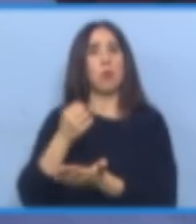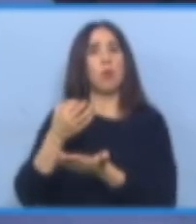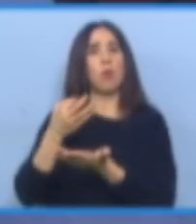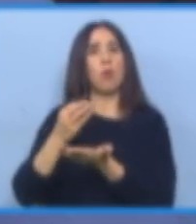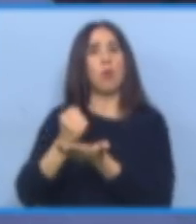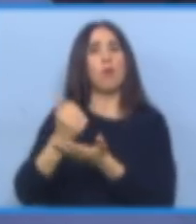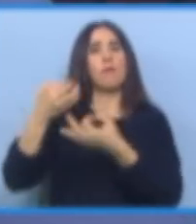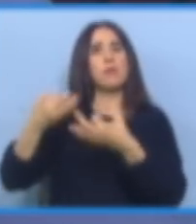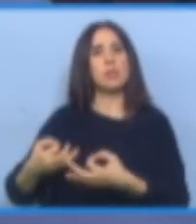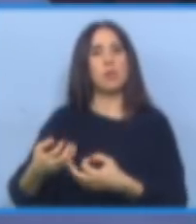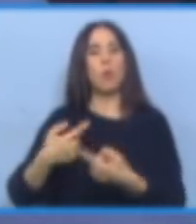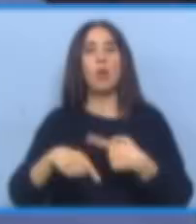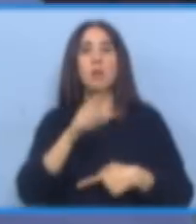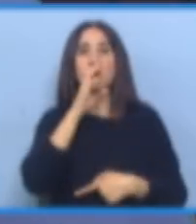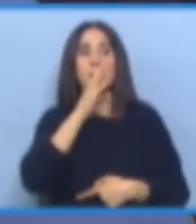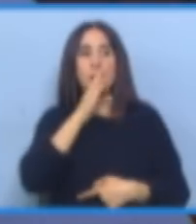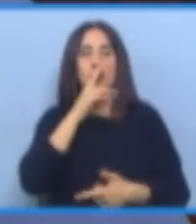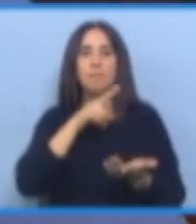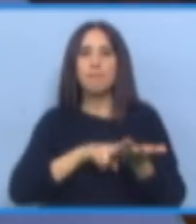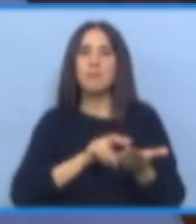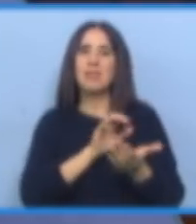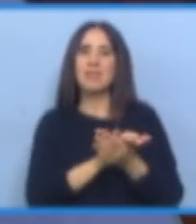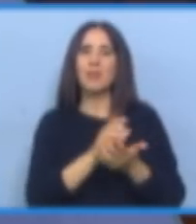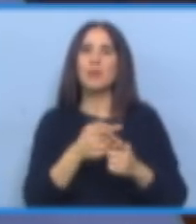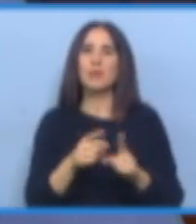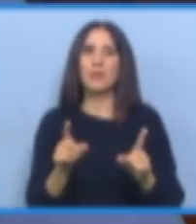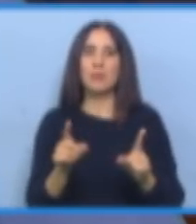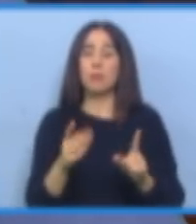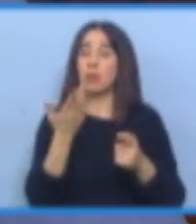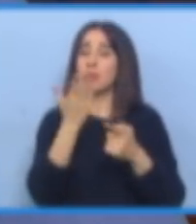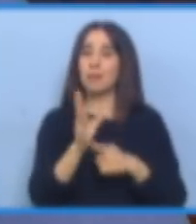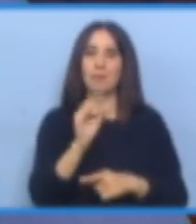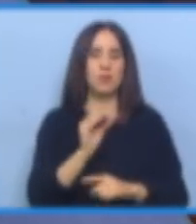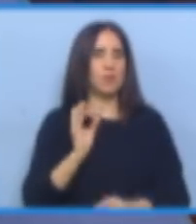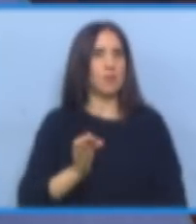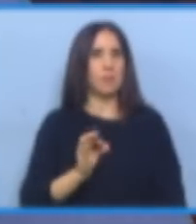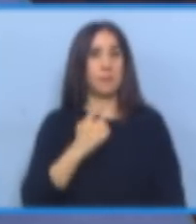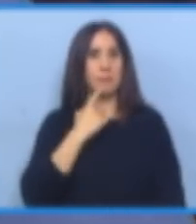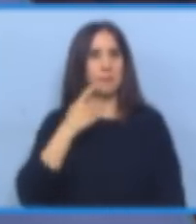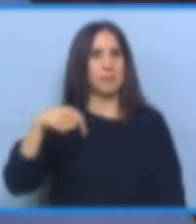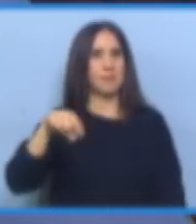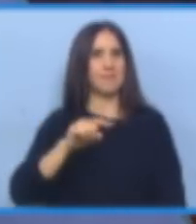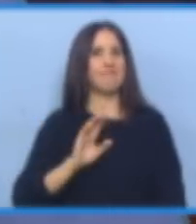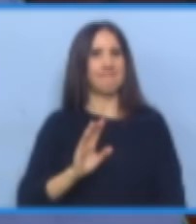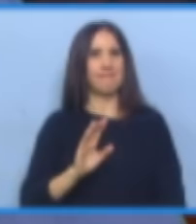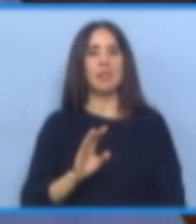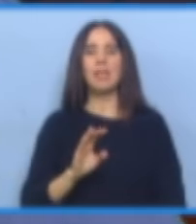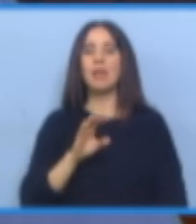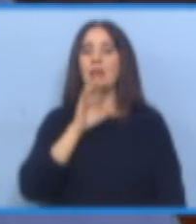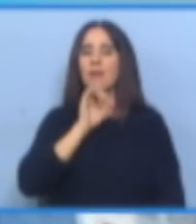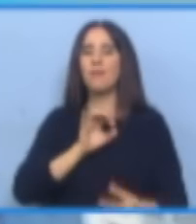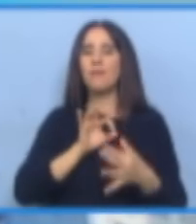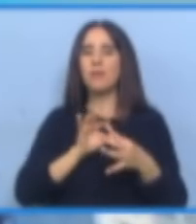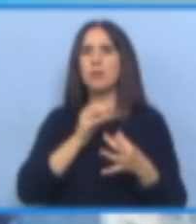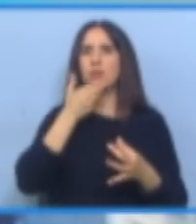oficialmente, outra coisa é estar casado na prática. E poderíamos continuar a dar exemplos, não vale a pena, mas já percebemos a experiência da filiação. E